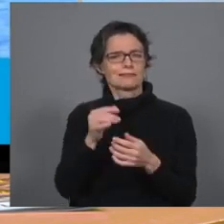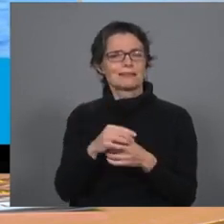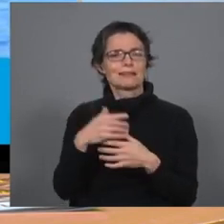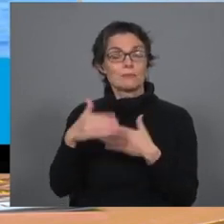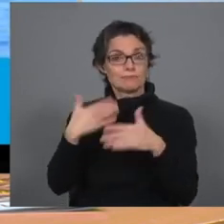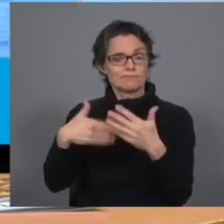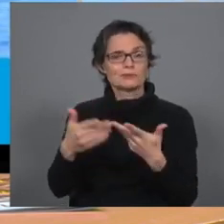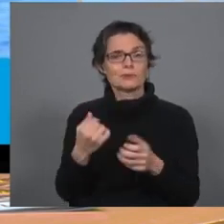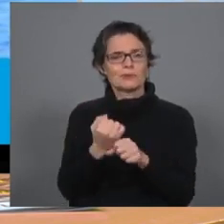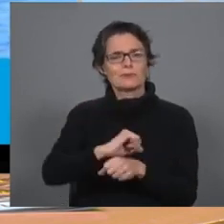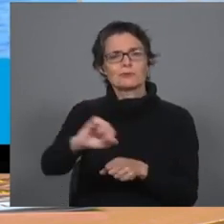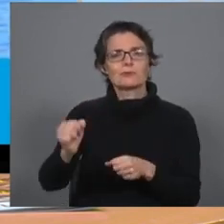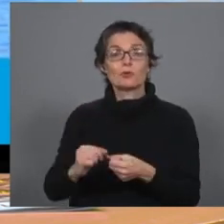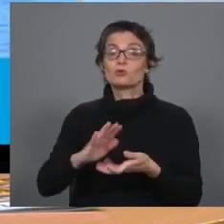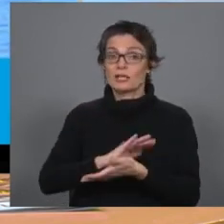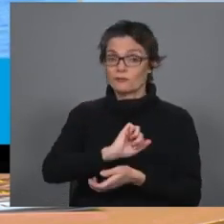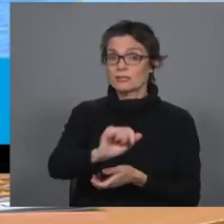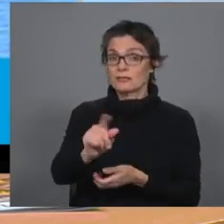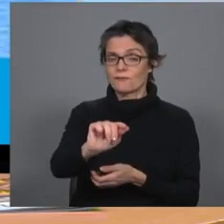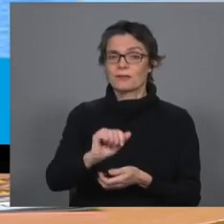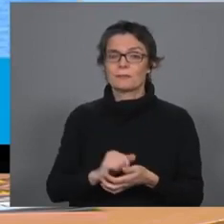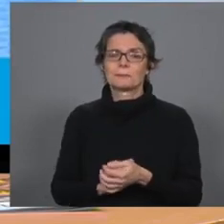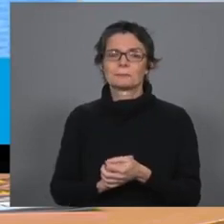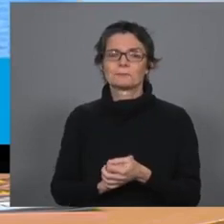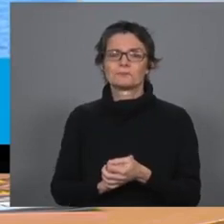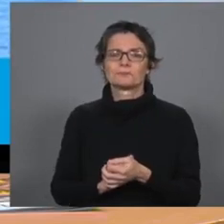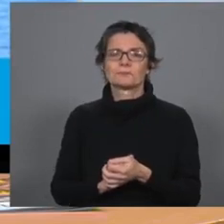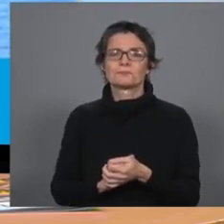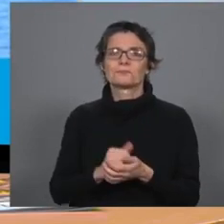da Alemar e o trabalho desenvolvido pelos missionários combonianos. Muito bem, muito obrigado.